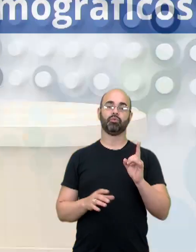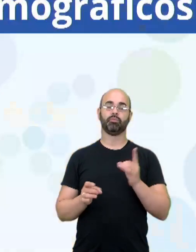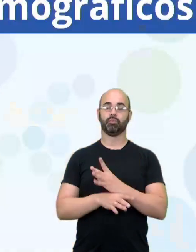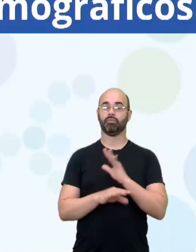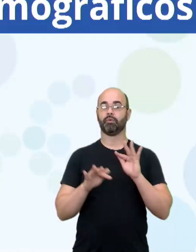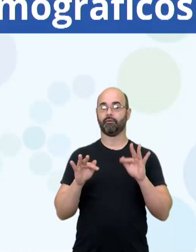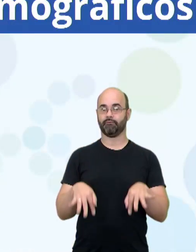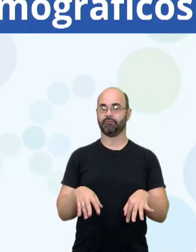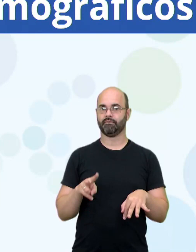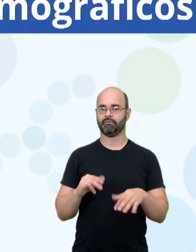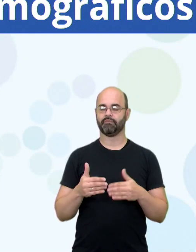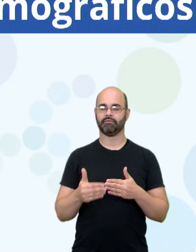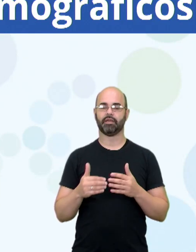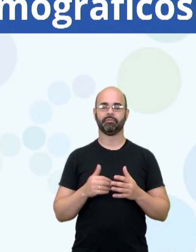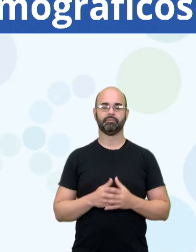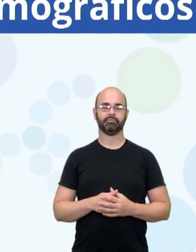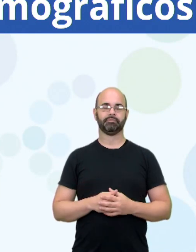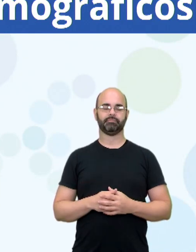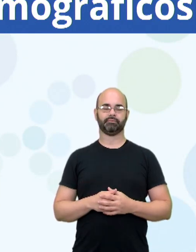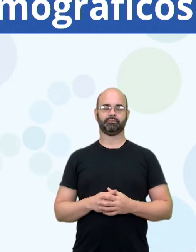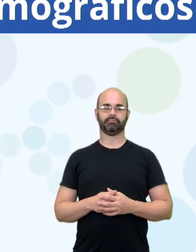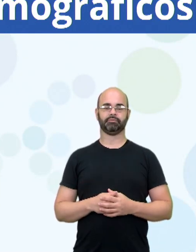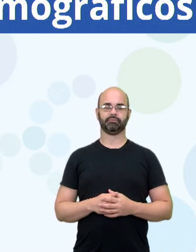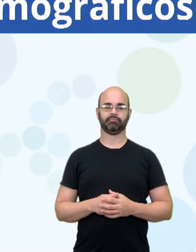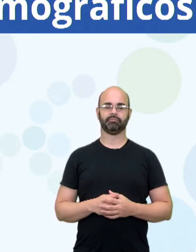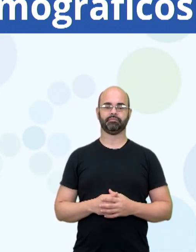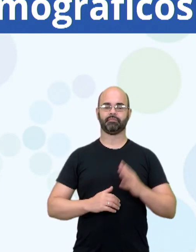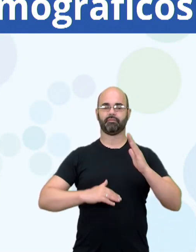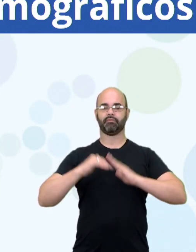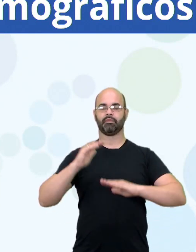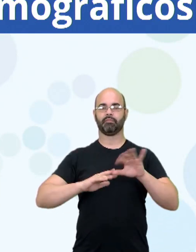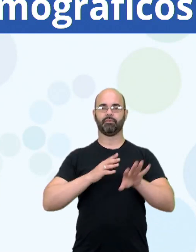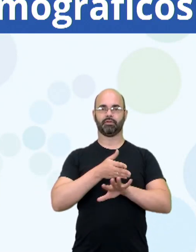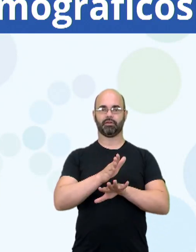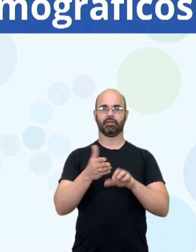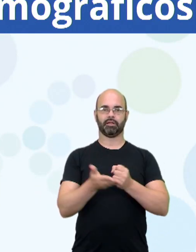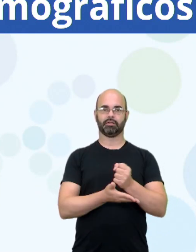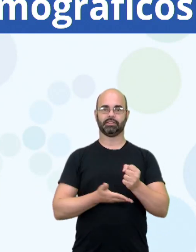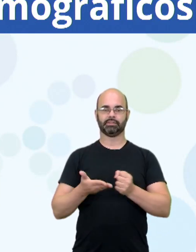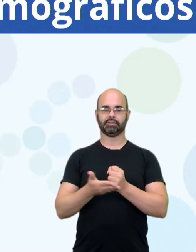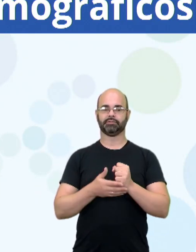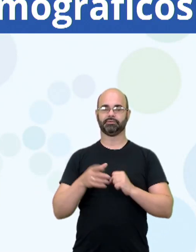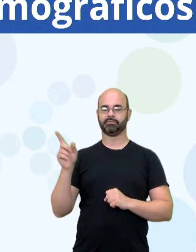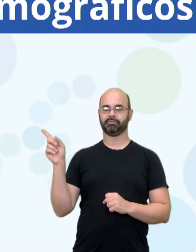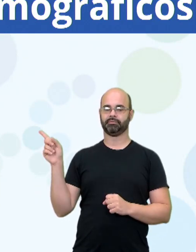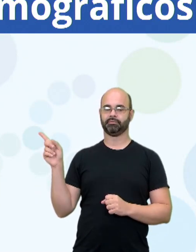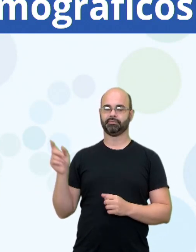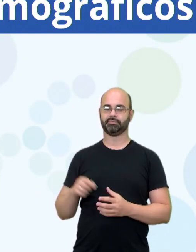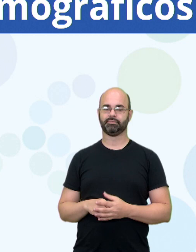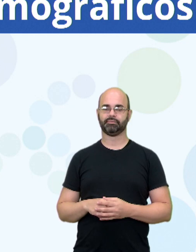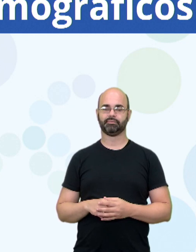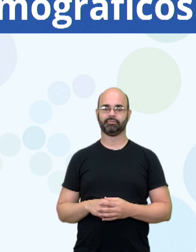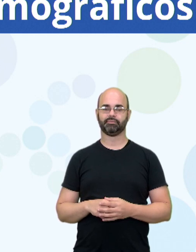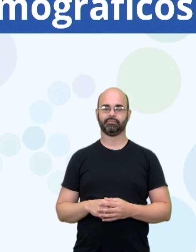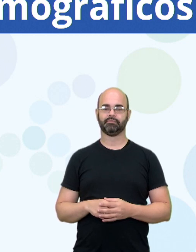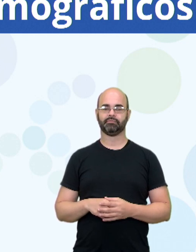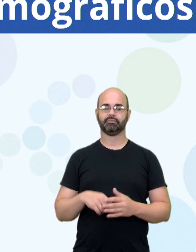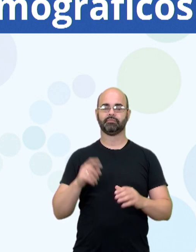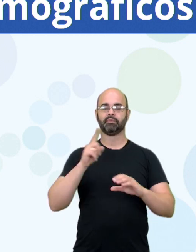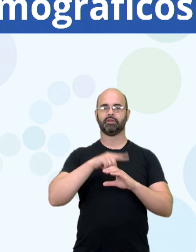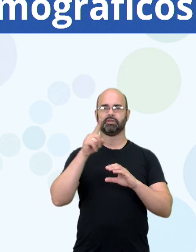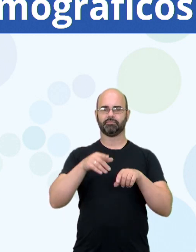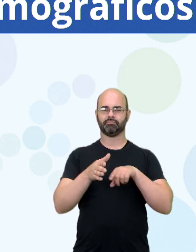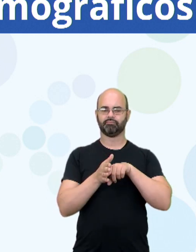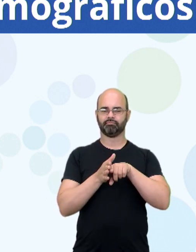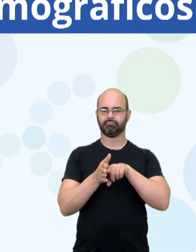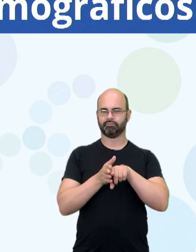lá, ó. Habilidades dos eixos estruturantes, a investigação científica faz parte